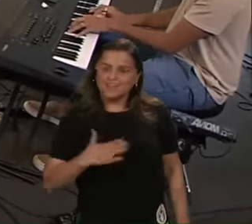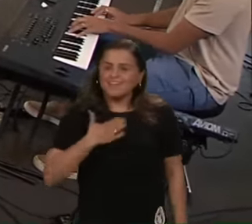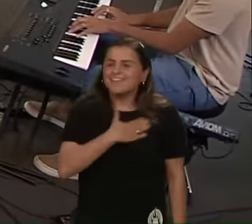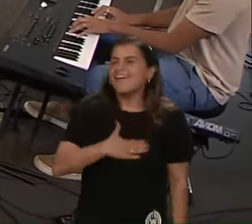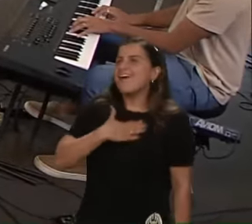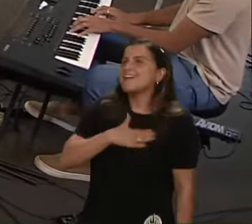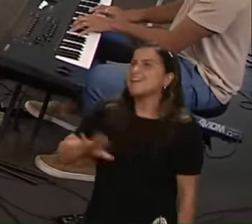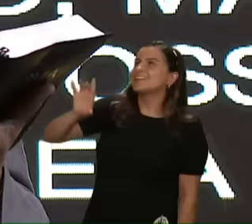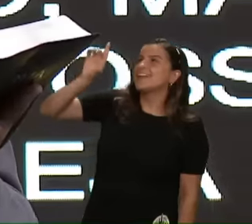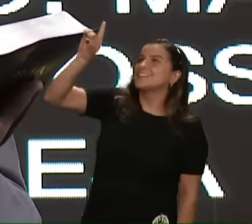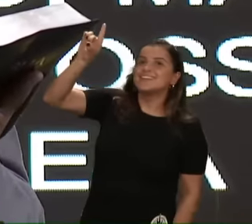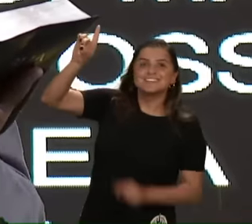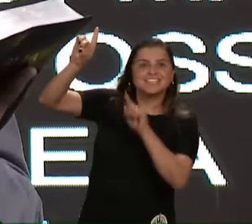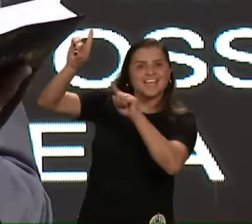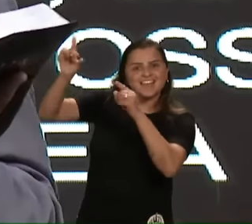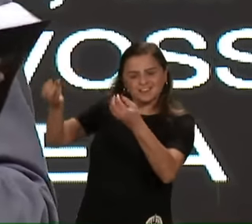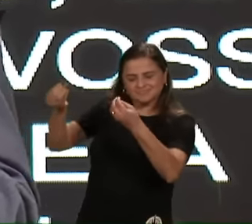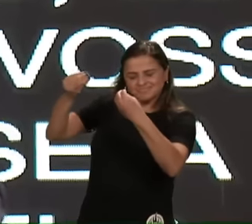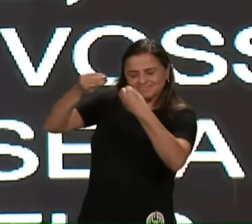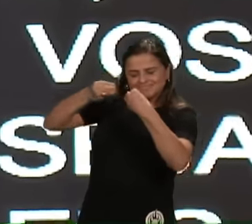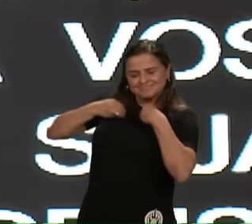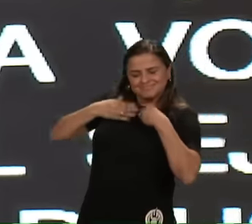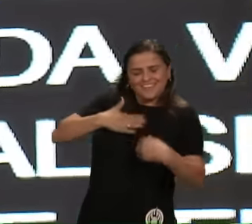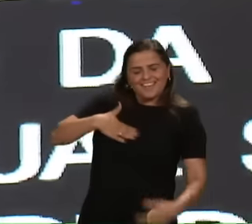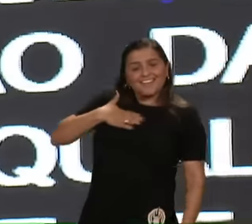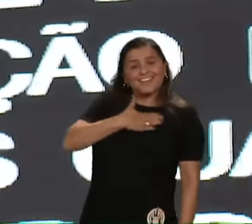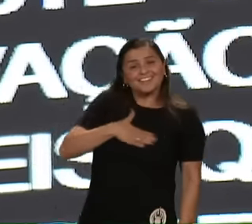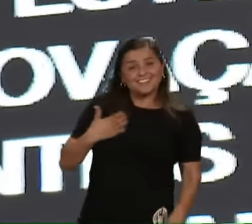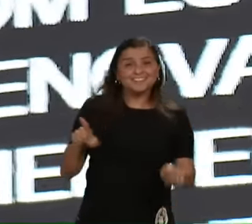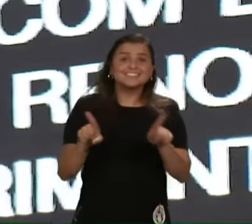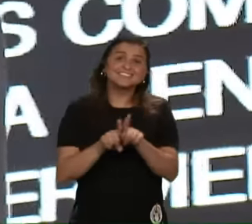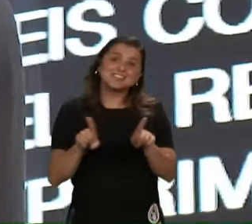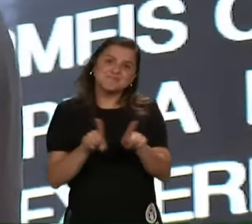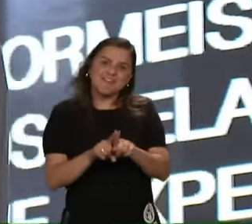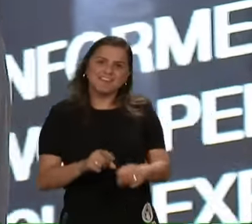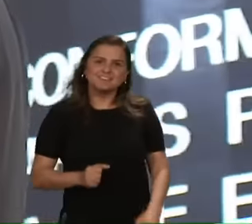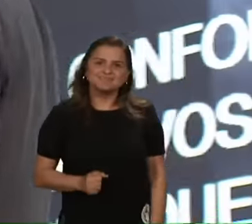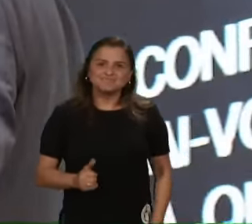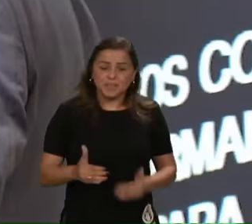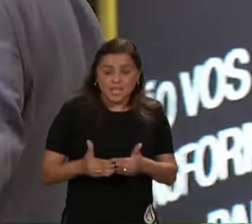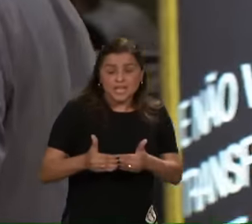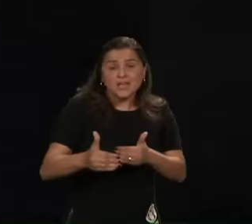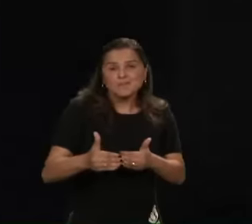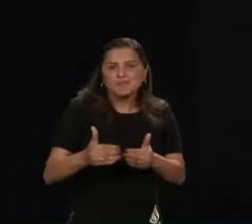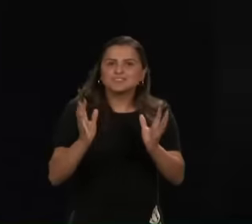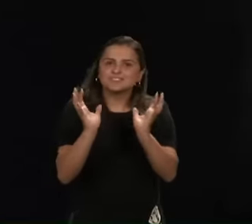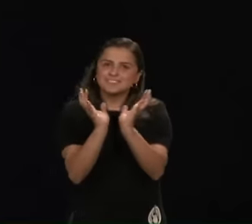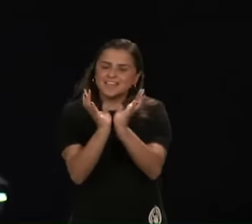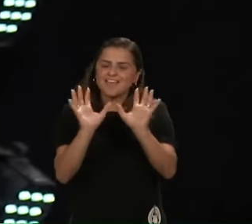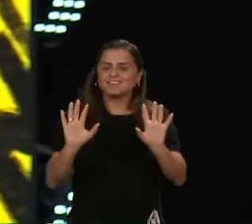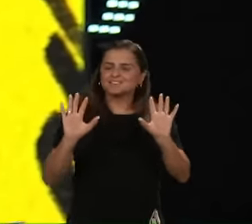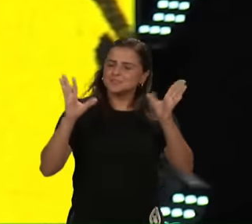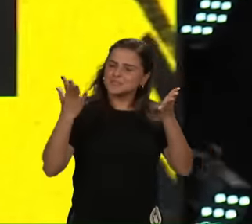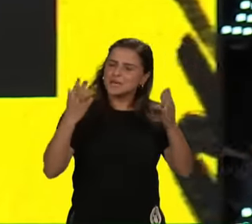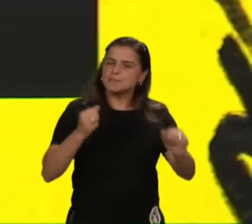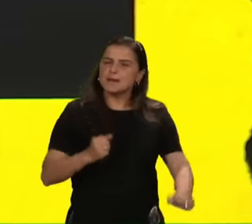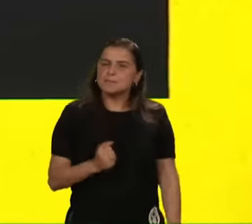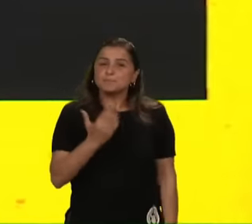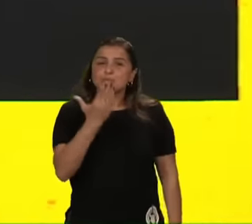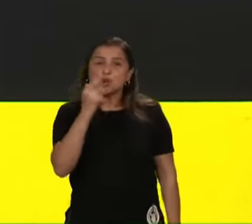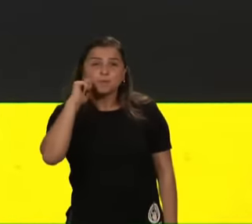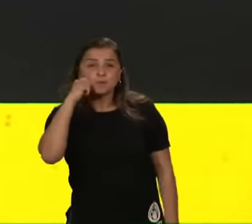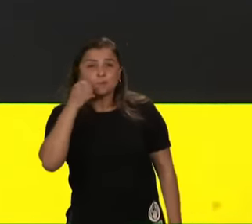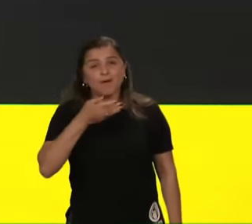nós. Daqui a pouco nós vamos comer do pão e beber do cálice. Por que